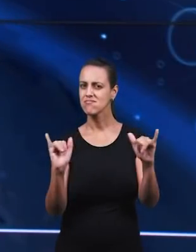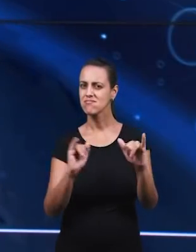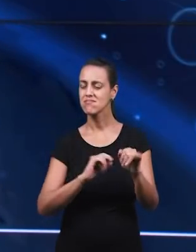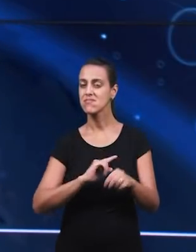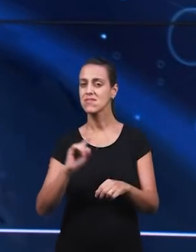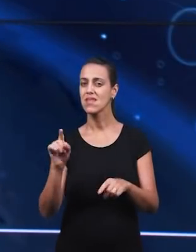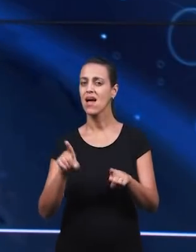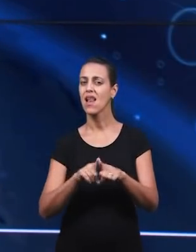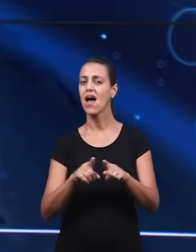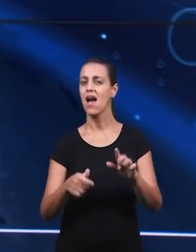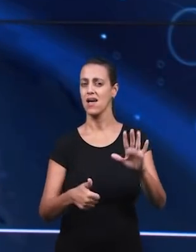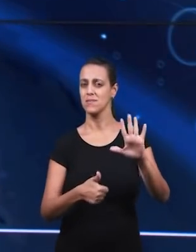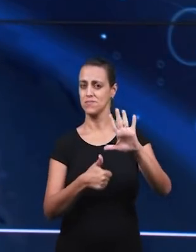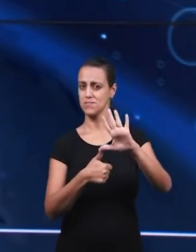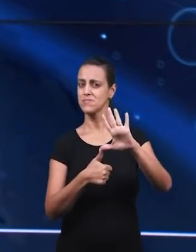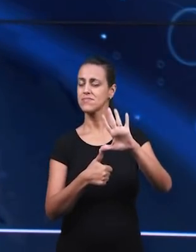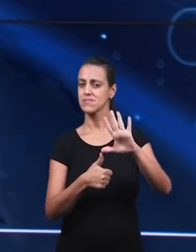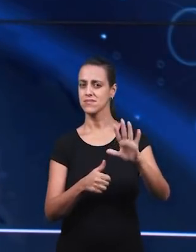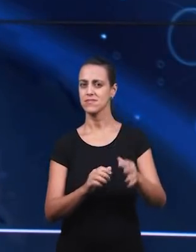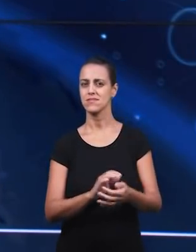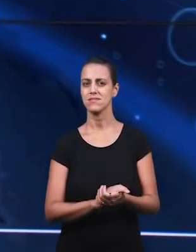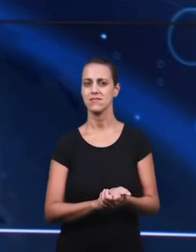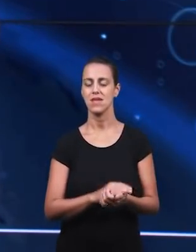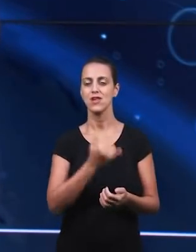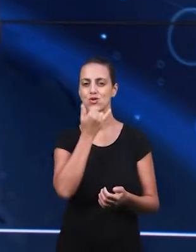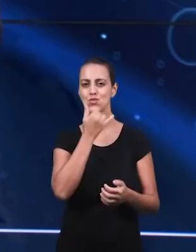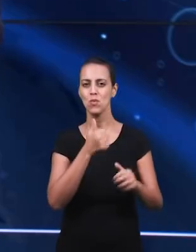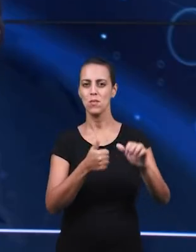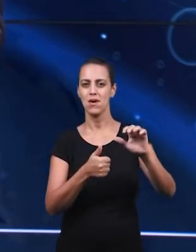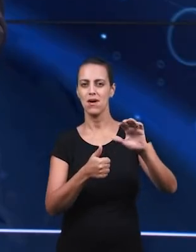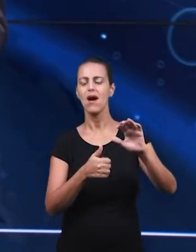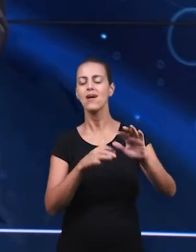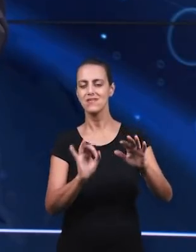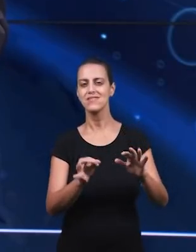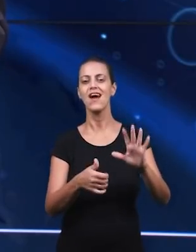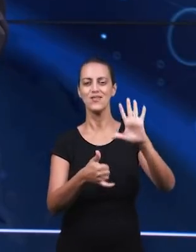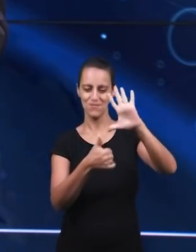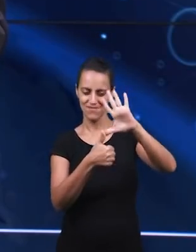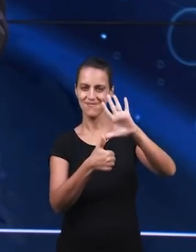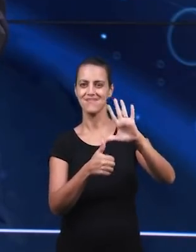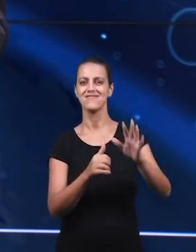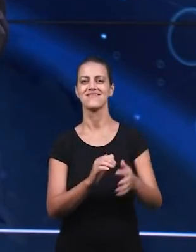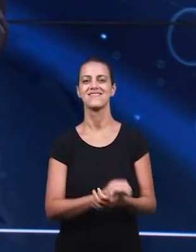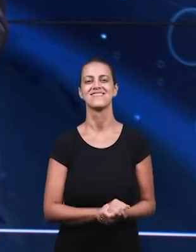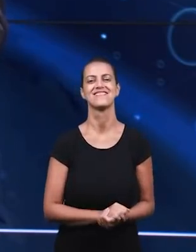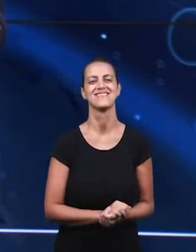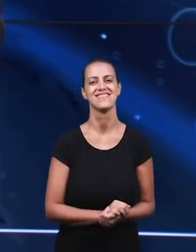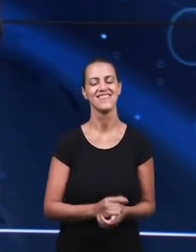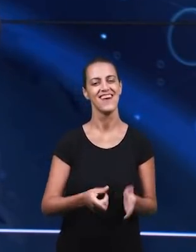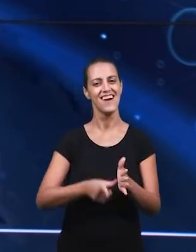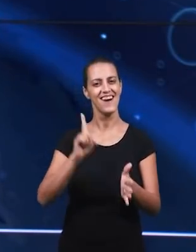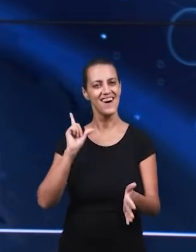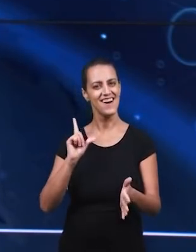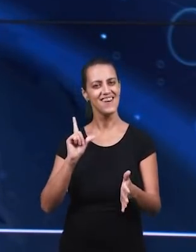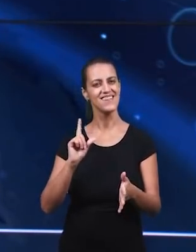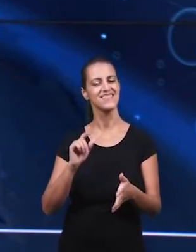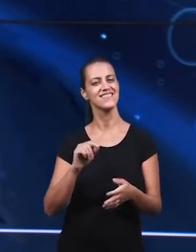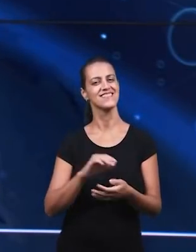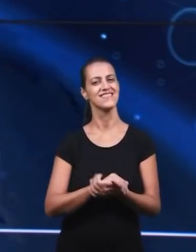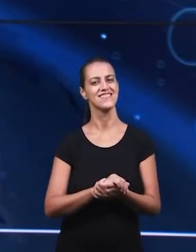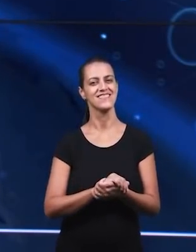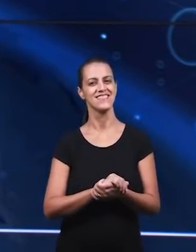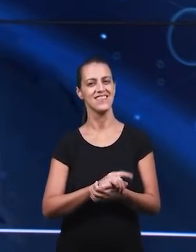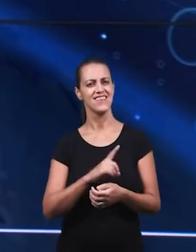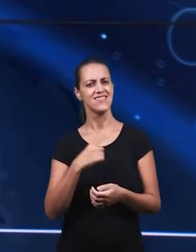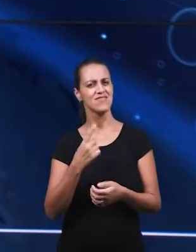América do Norte. E desta vez nós iremos até a América do Norte, mas antes de chegarmos lá, onde nós iremos passar uma boa parte